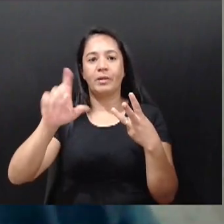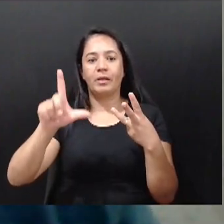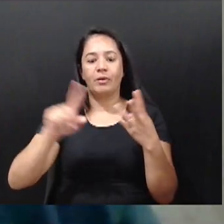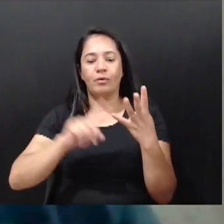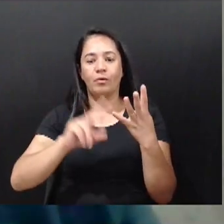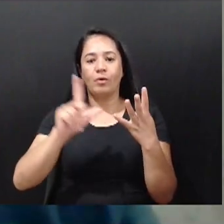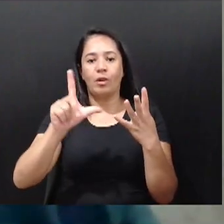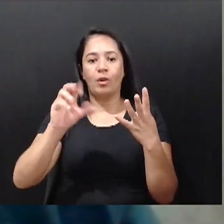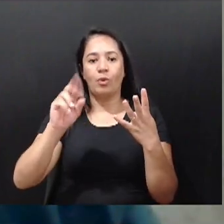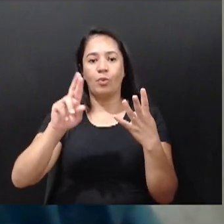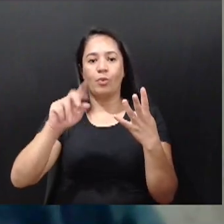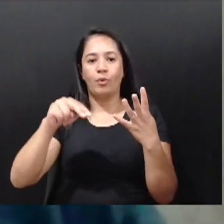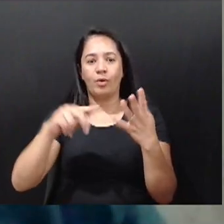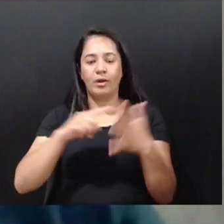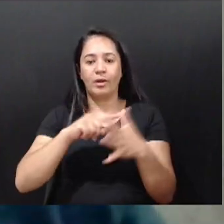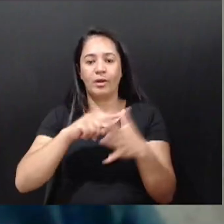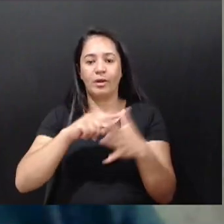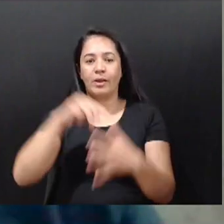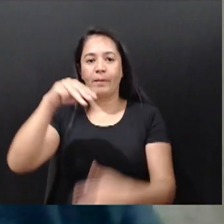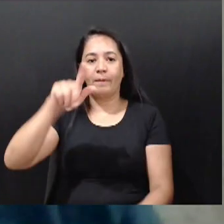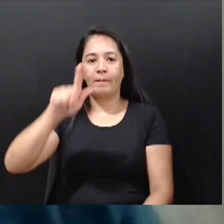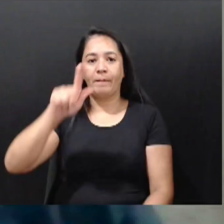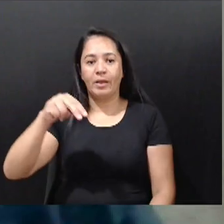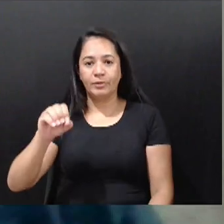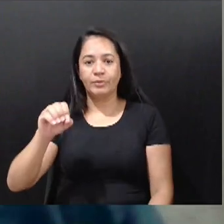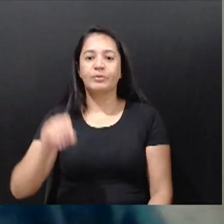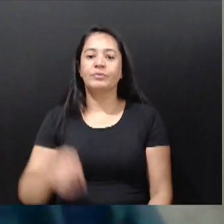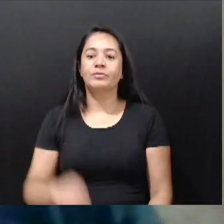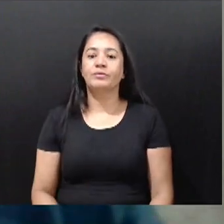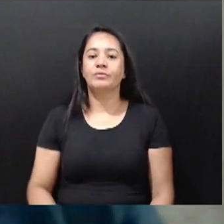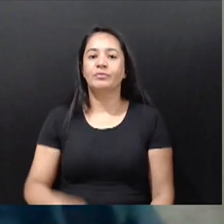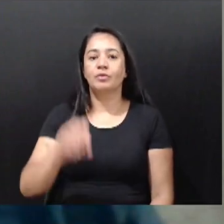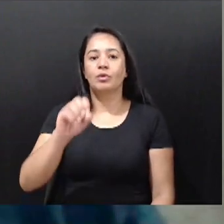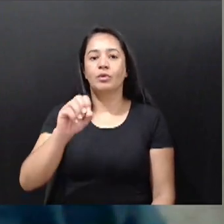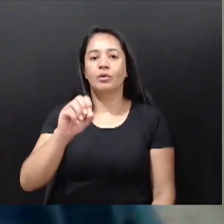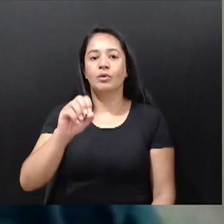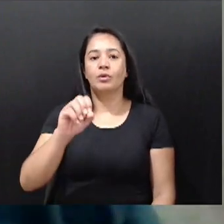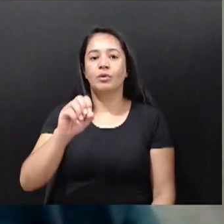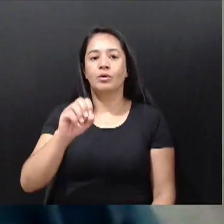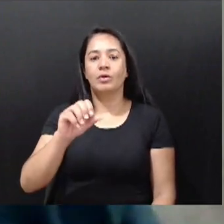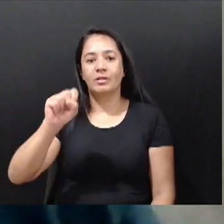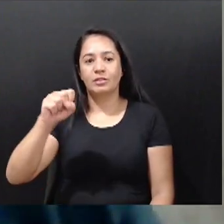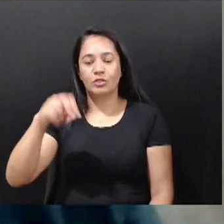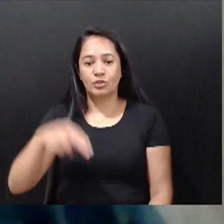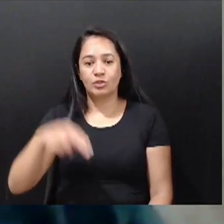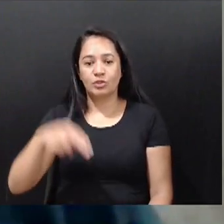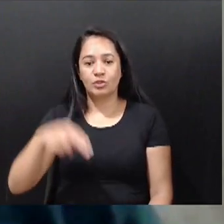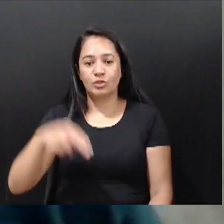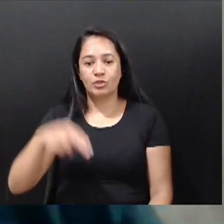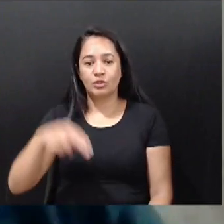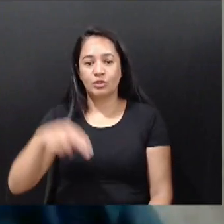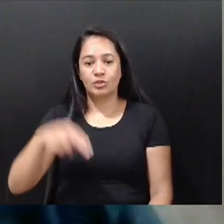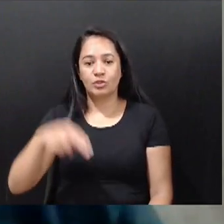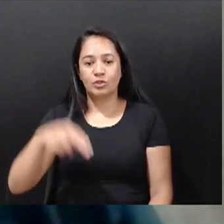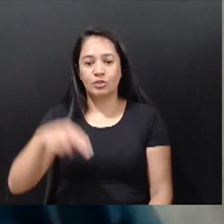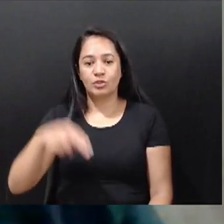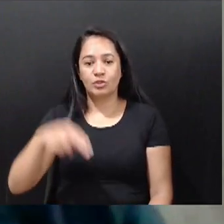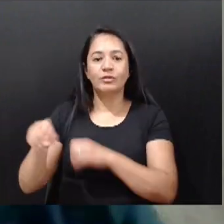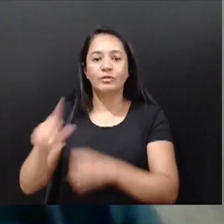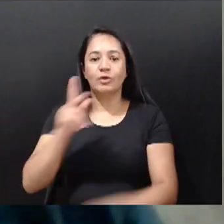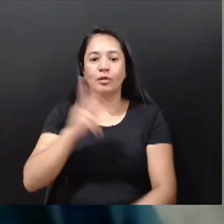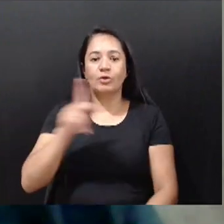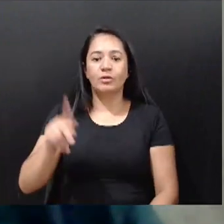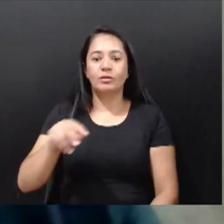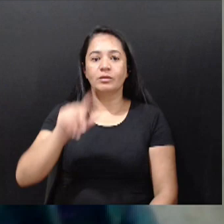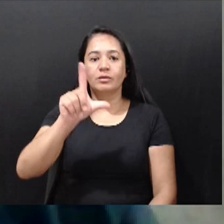César de Oliveira Libanori e o Alisson Figueiredo. E quem orientou esse grupo foi o professor Lucas Serafim